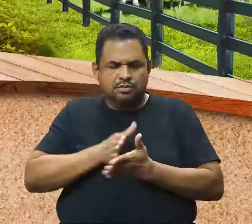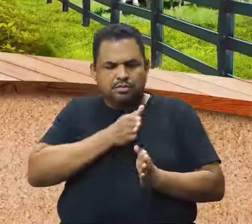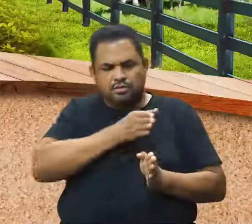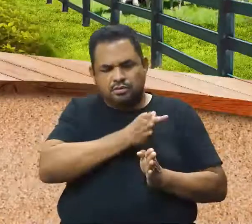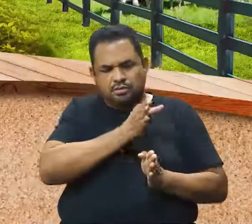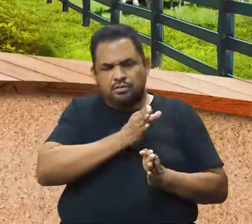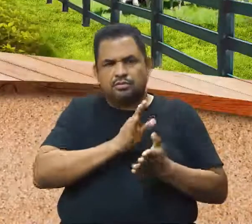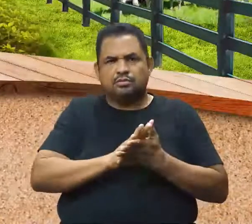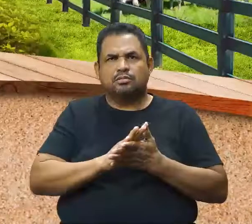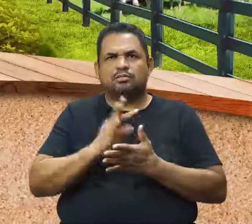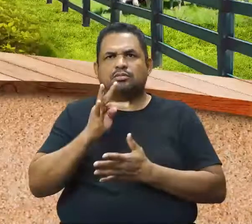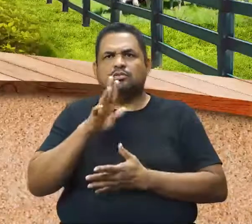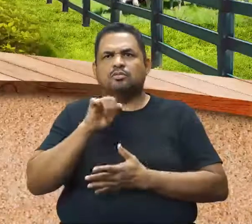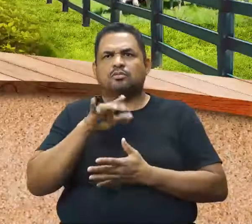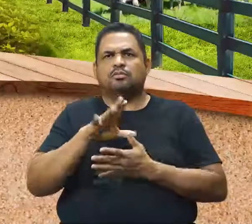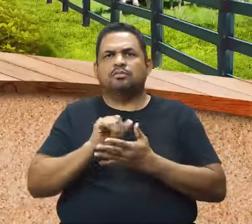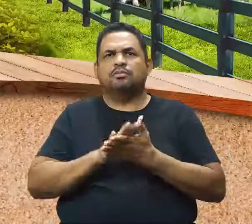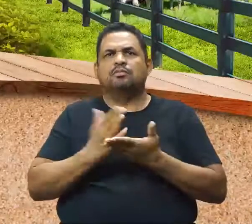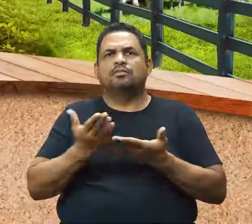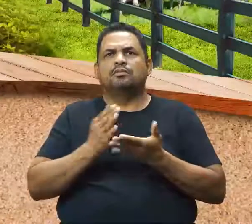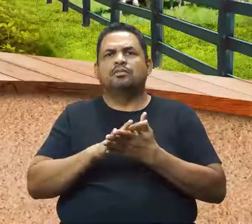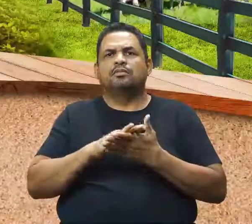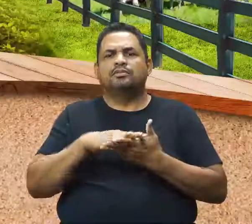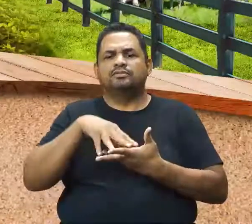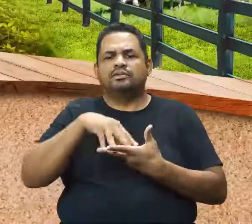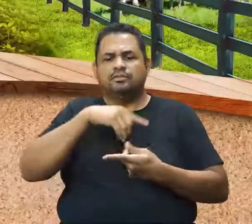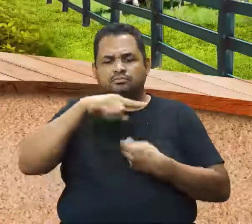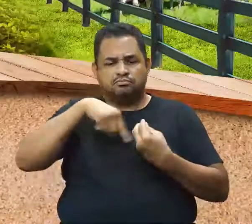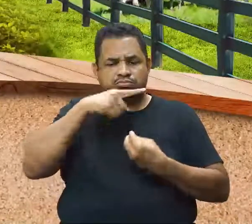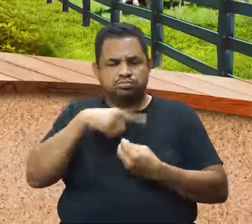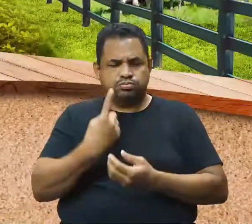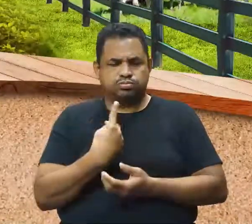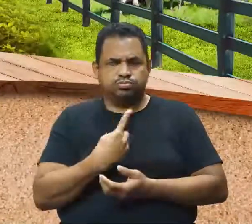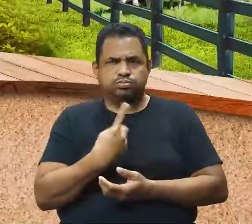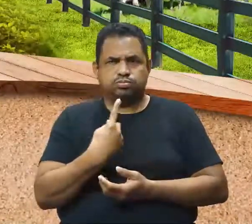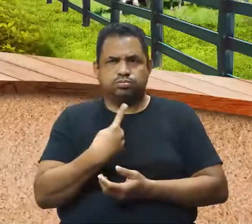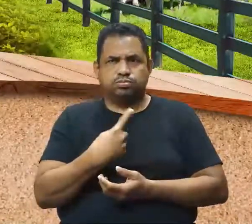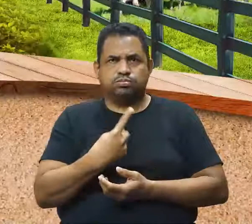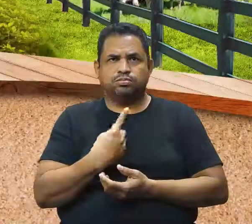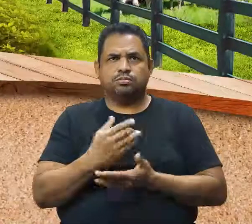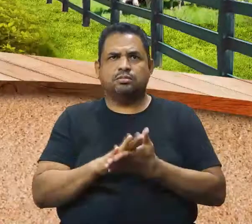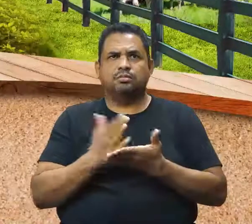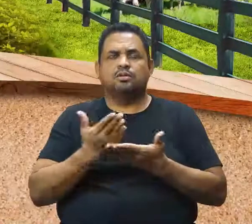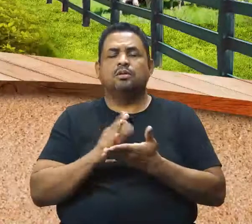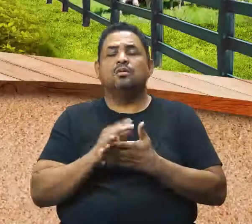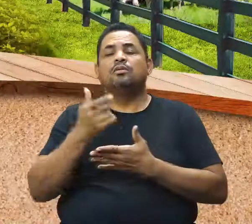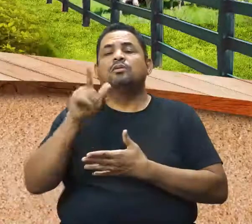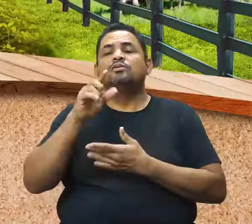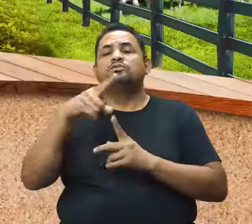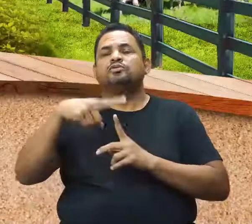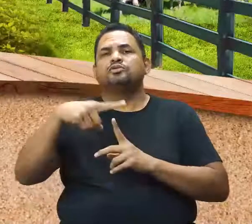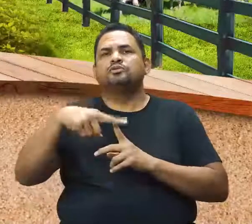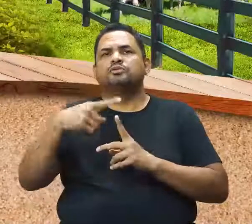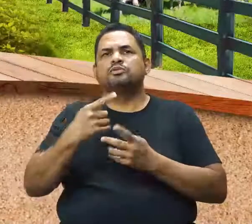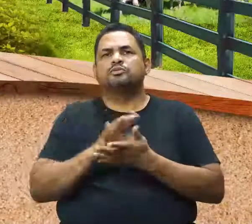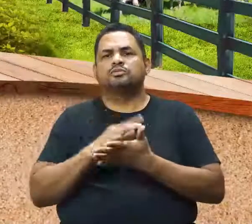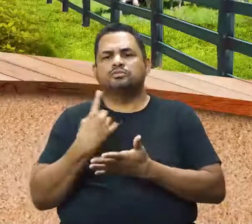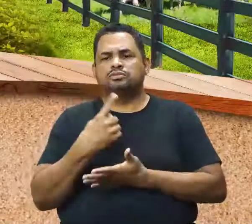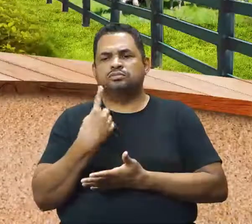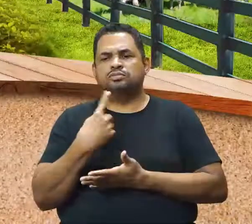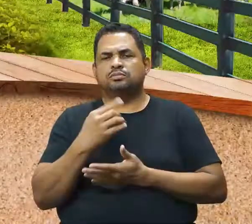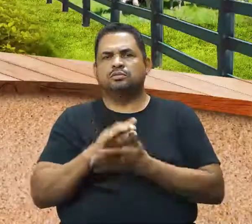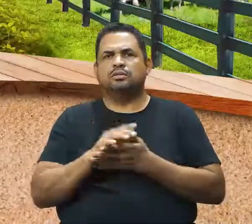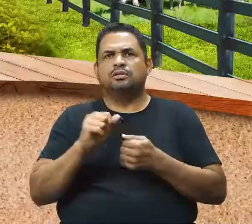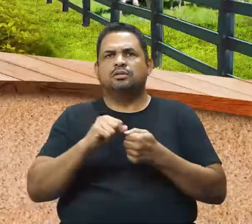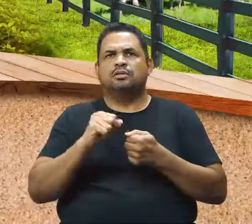de tucumã, ou você vai triturar, e é outro tipo de beneficiamento e processamento. Tritura, aí